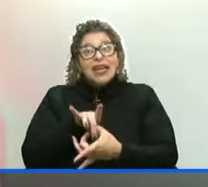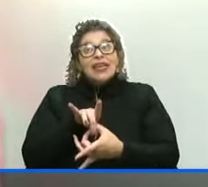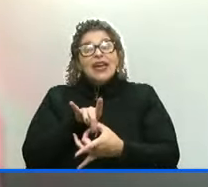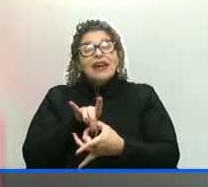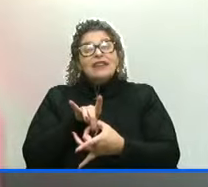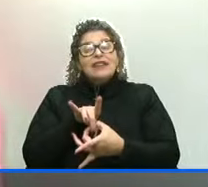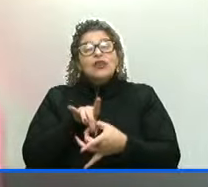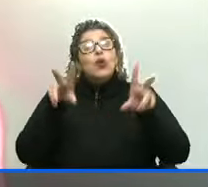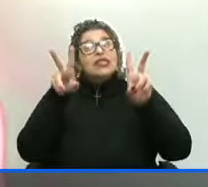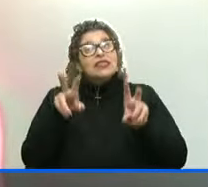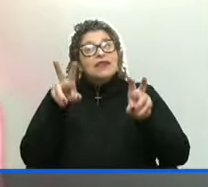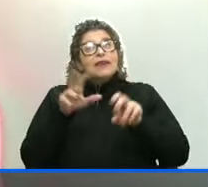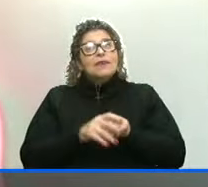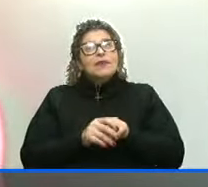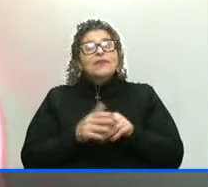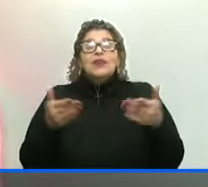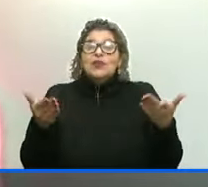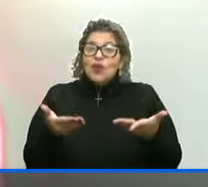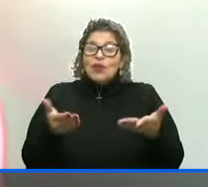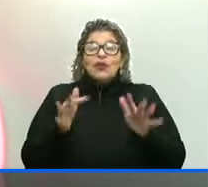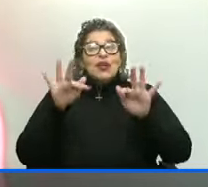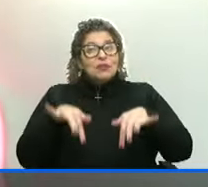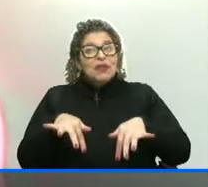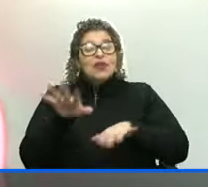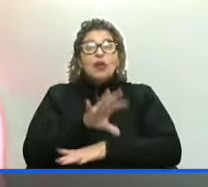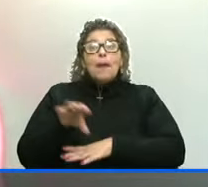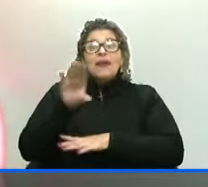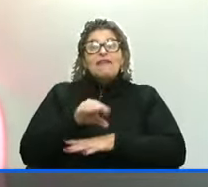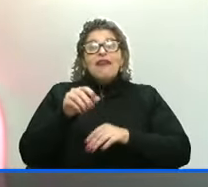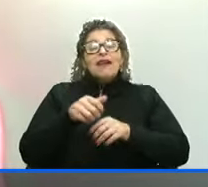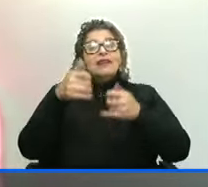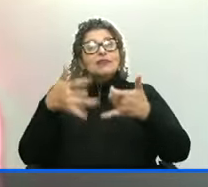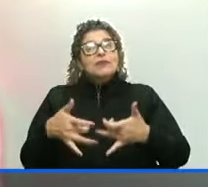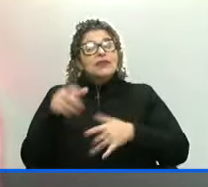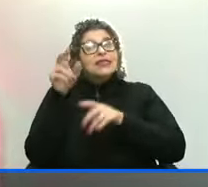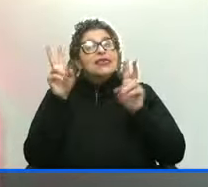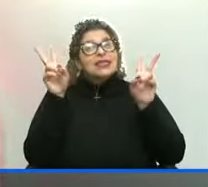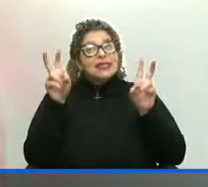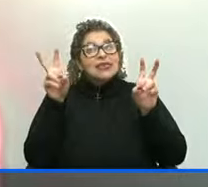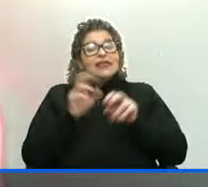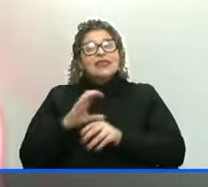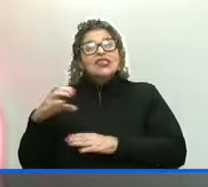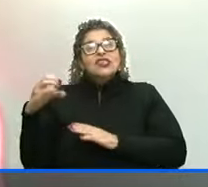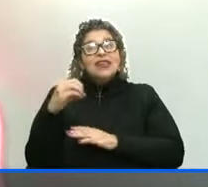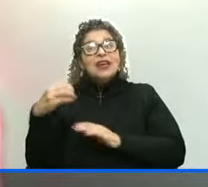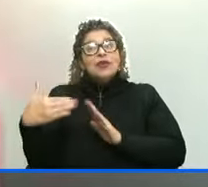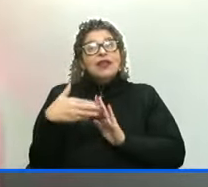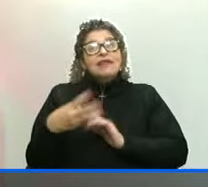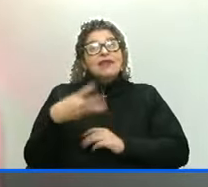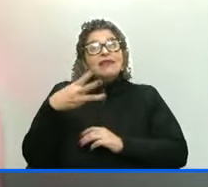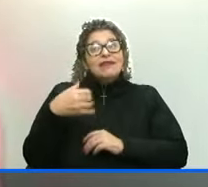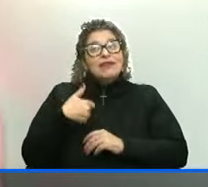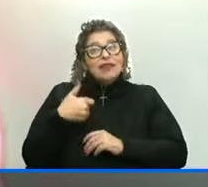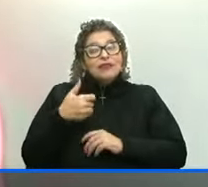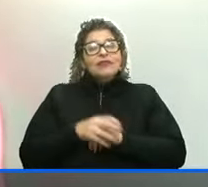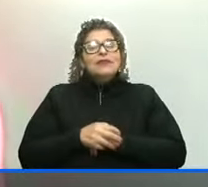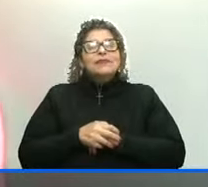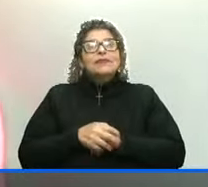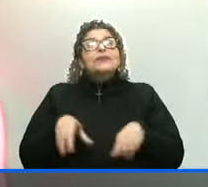essas questões. Então, eu termino aqui a minha fala trazendo esse destaque em especial para as crianças de 0 a 3 anos nos territórios